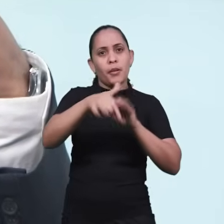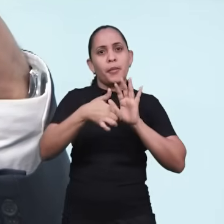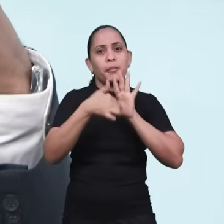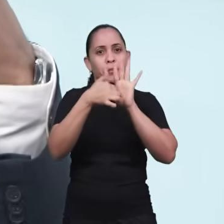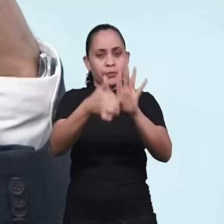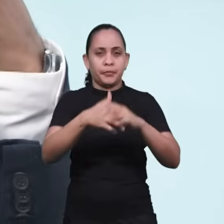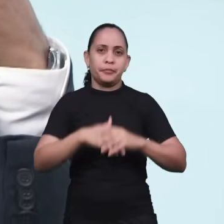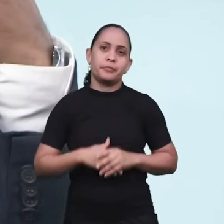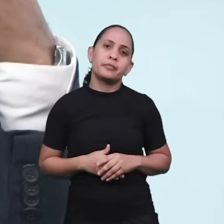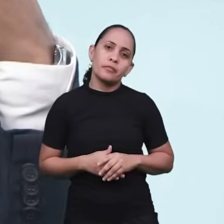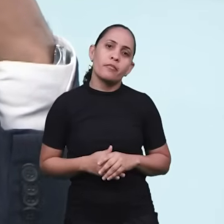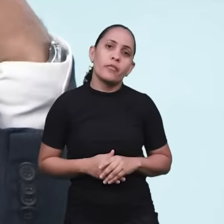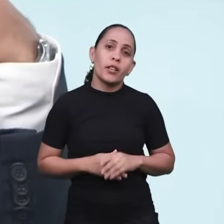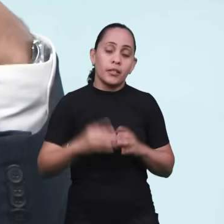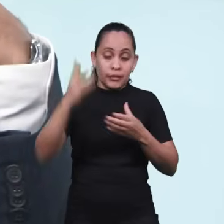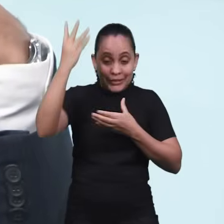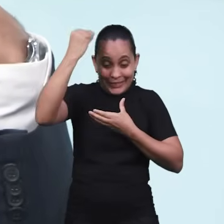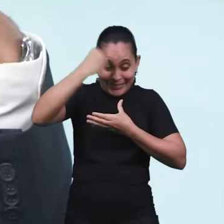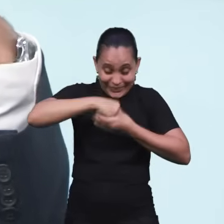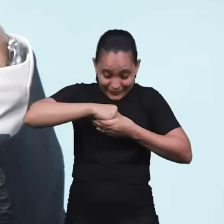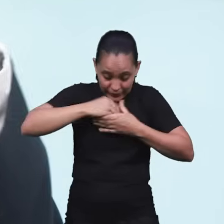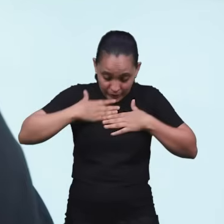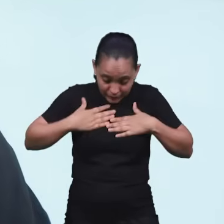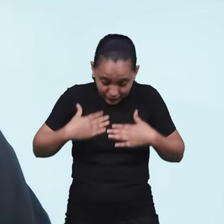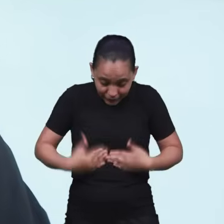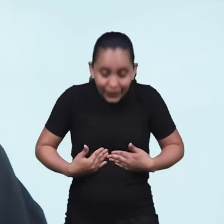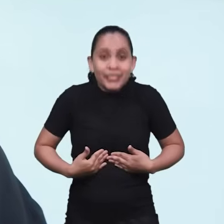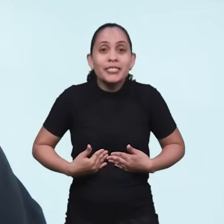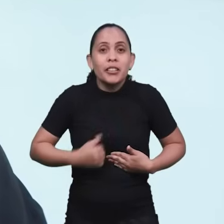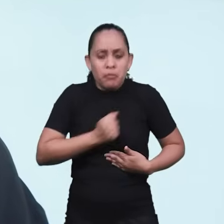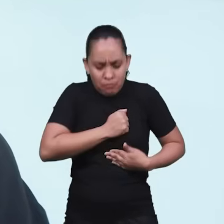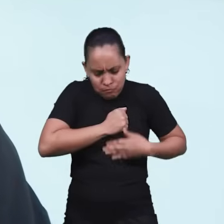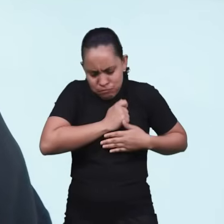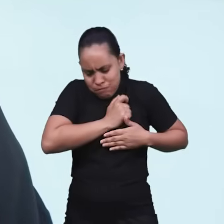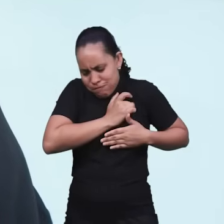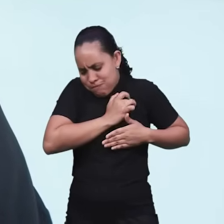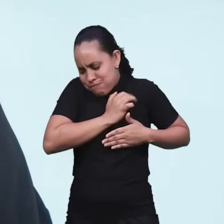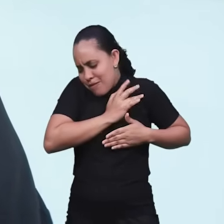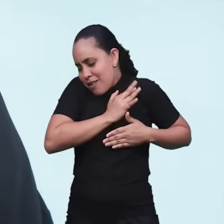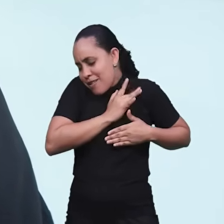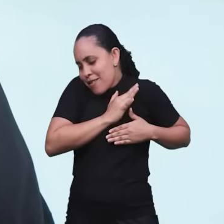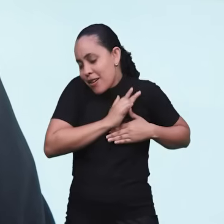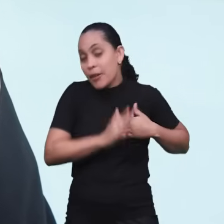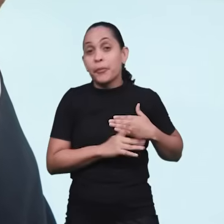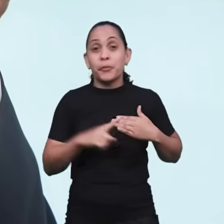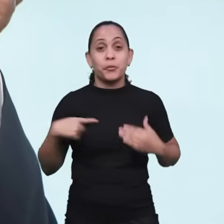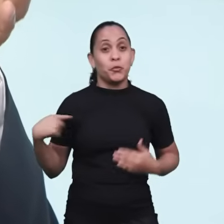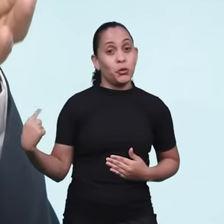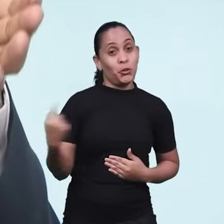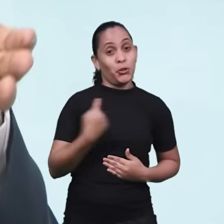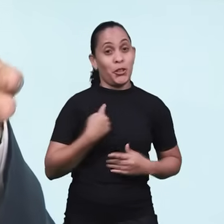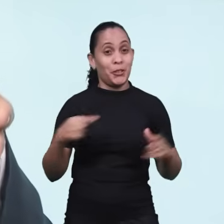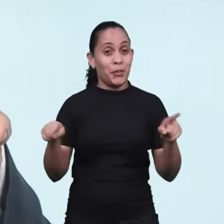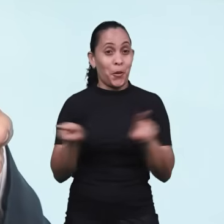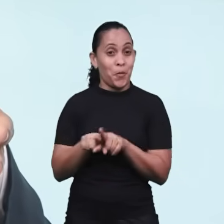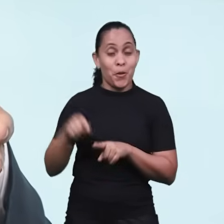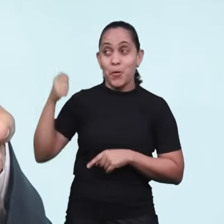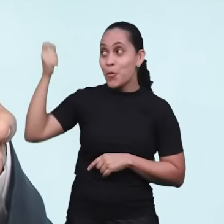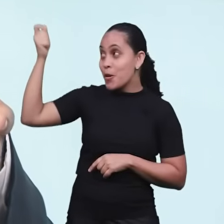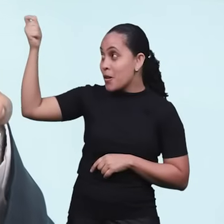dentro, e o exterior, né, reflete aquilo que está sendo. Por quê? Porque aquele que está dentro, ele começa a escorrer por